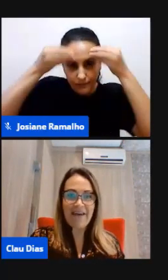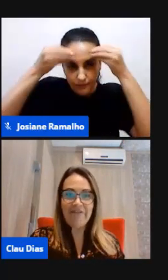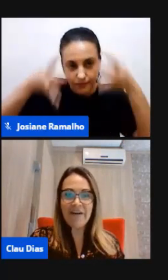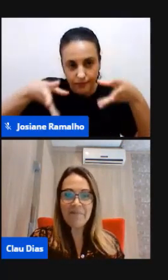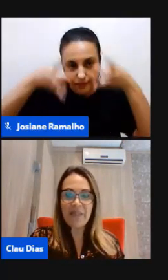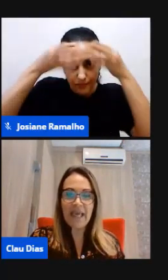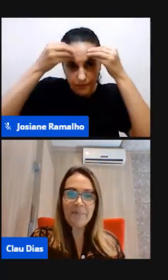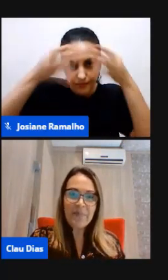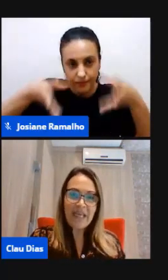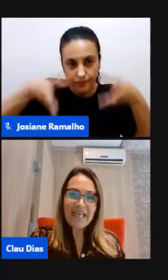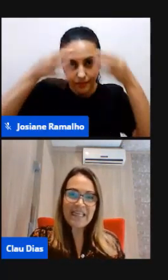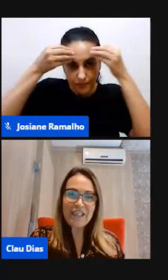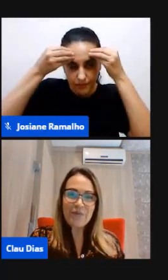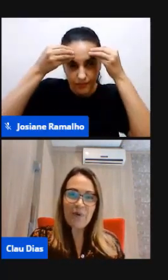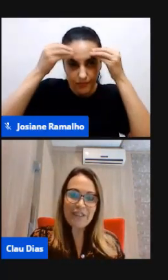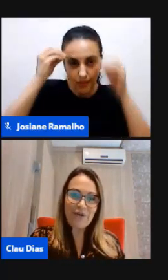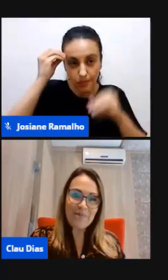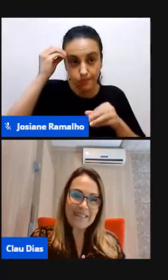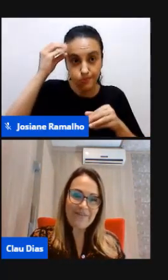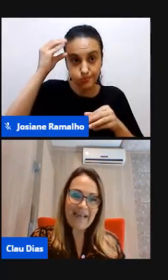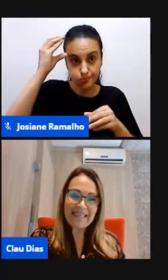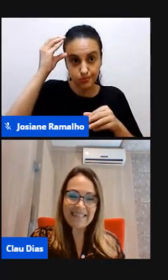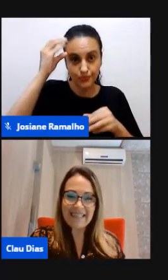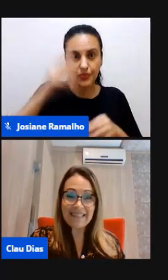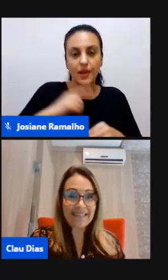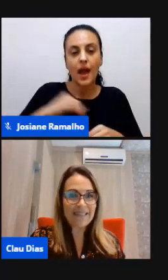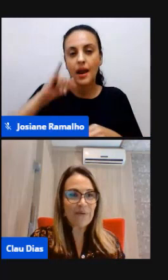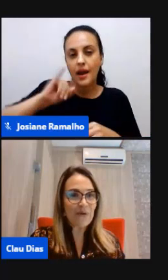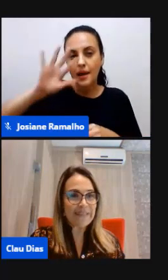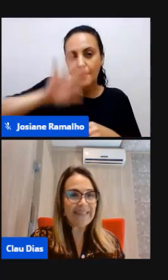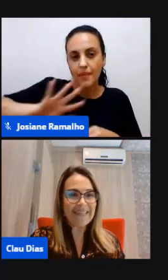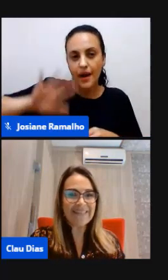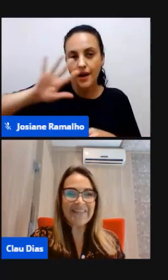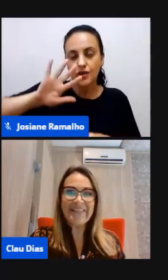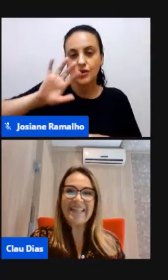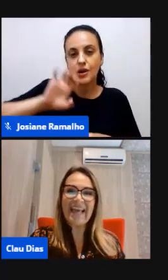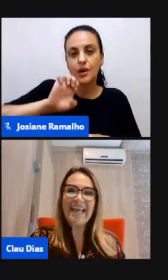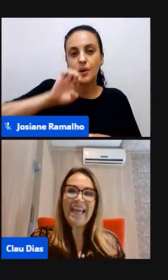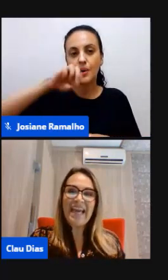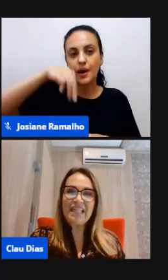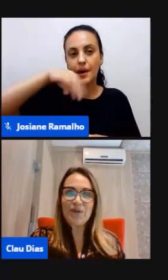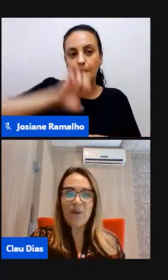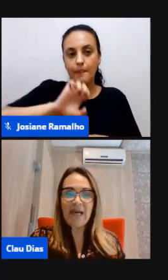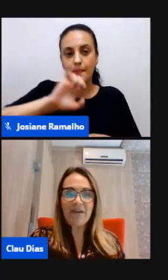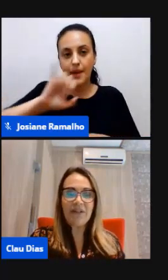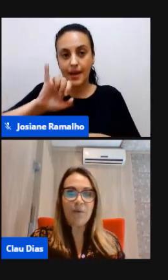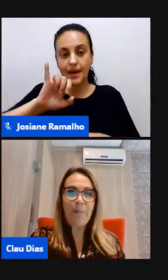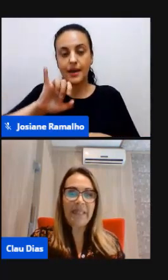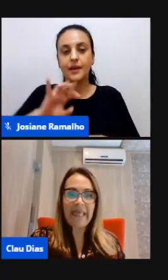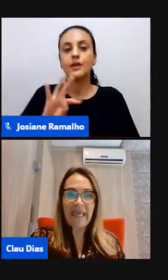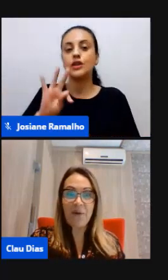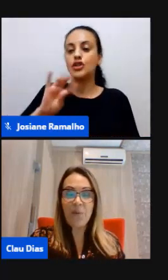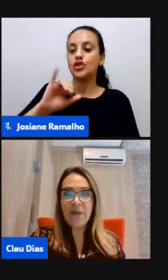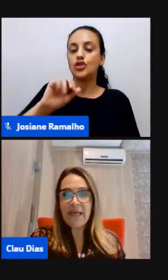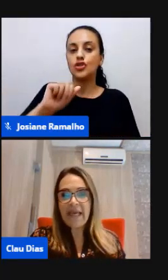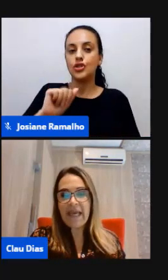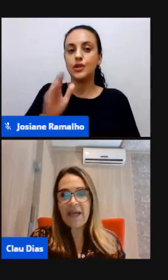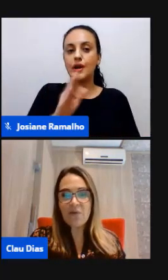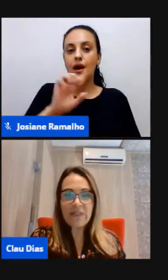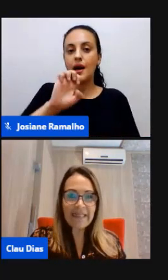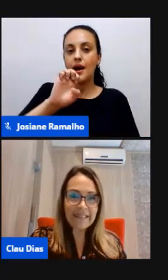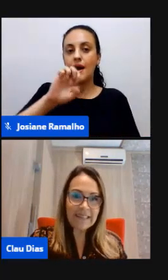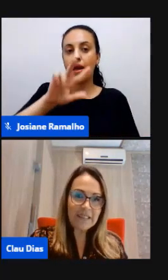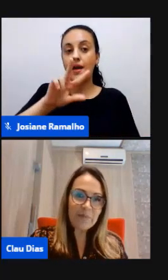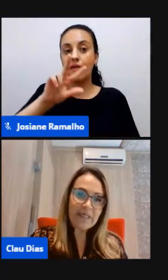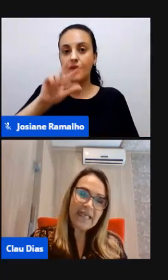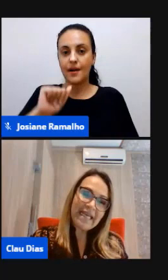tia Eva, né, e a gente pode observar que as crianças estão cozinhando, né? Elas colocaram ali um pneu,